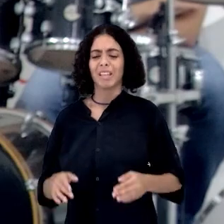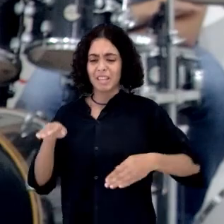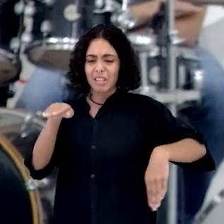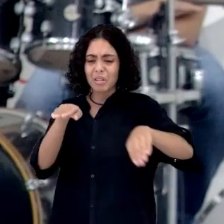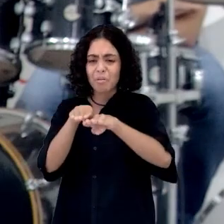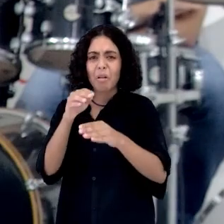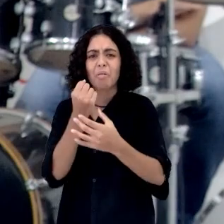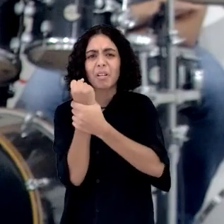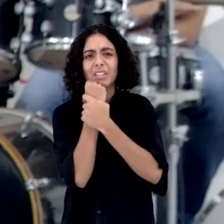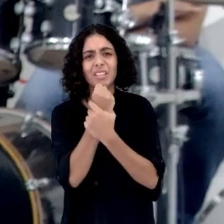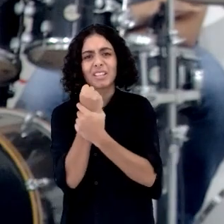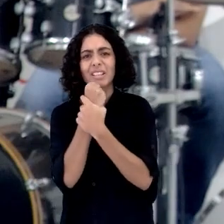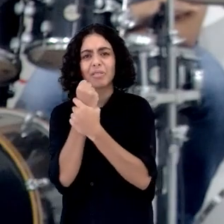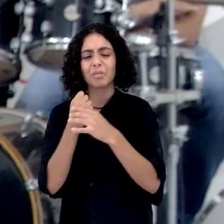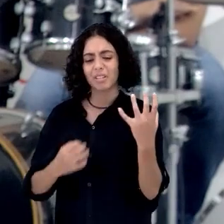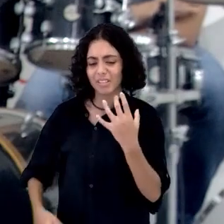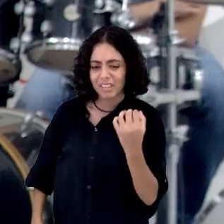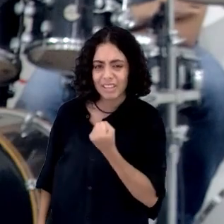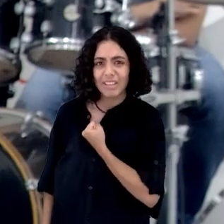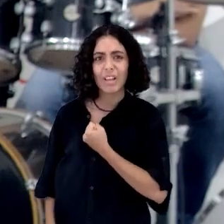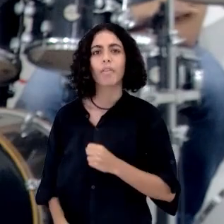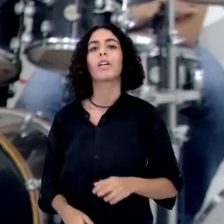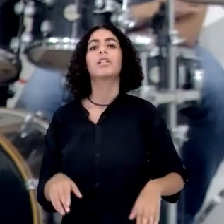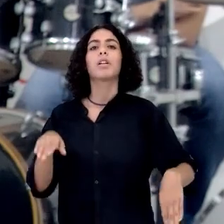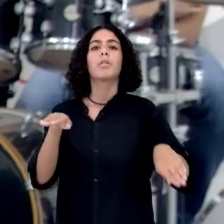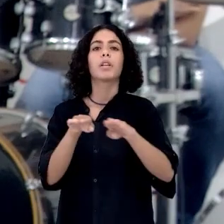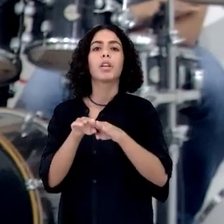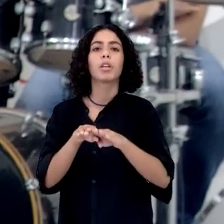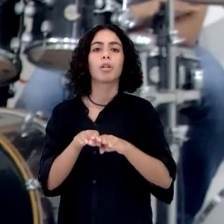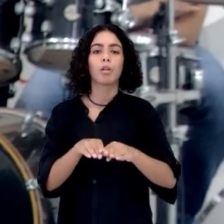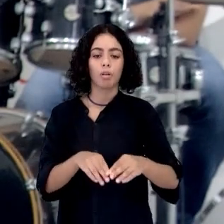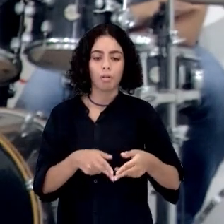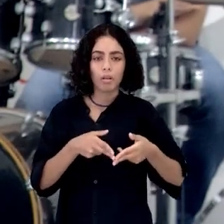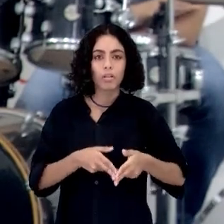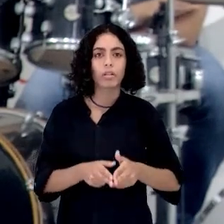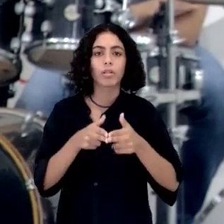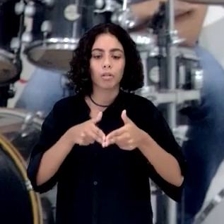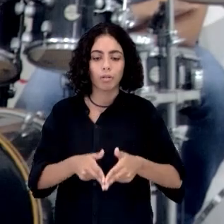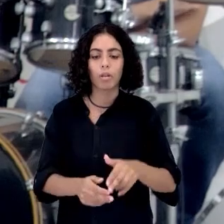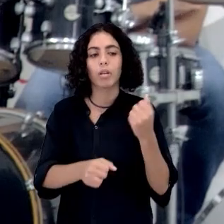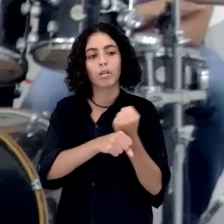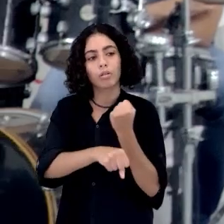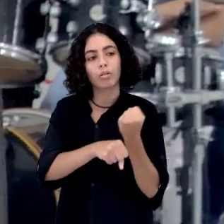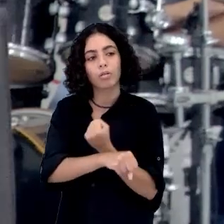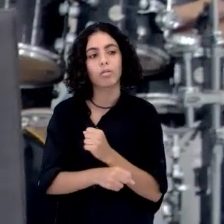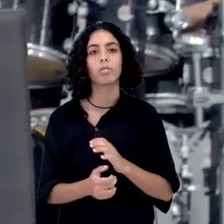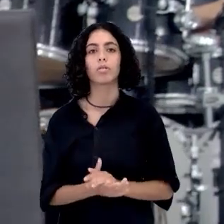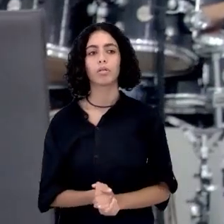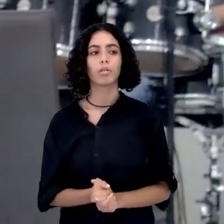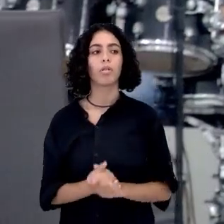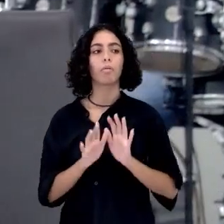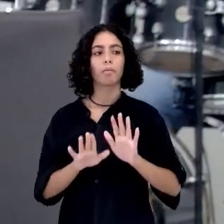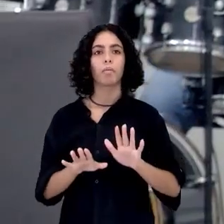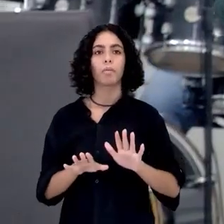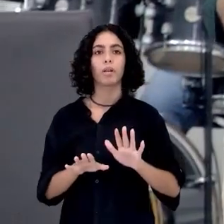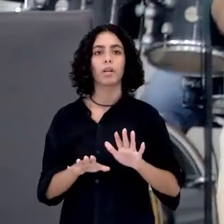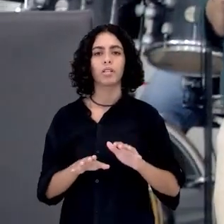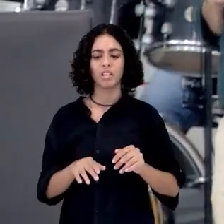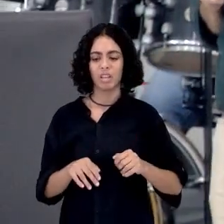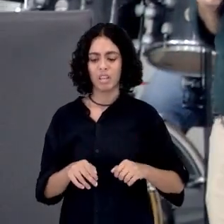que Noé construiu. Mas essa arca ela não é construída de madeira, não é construída com betume,